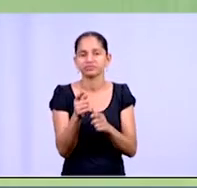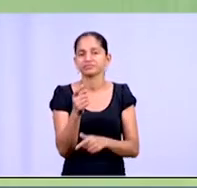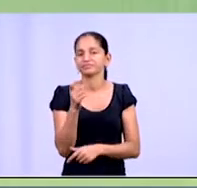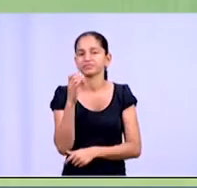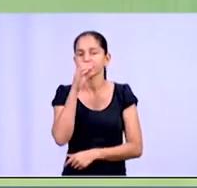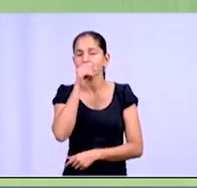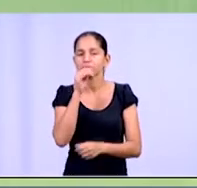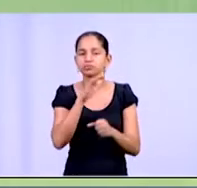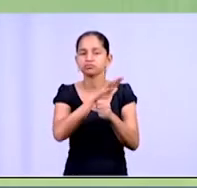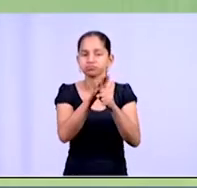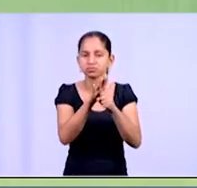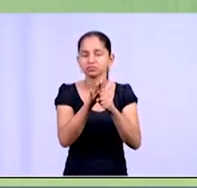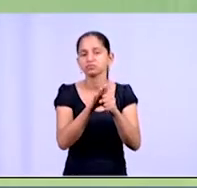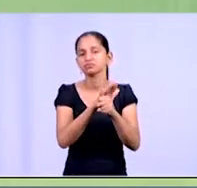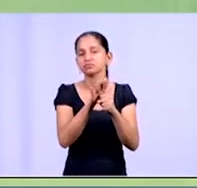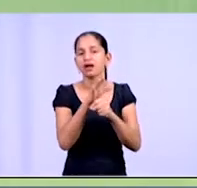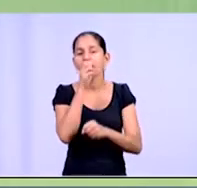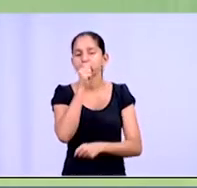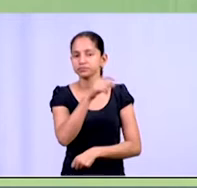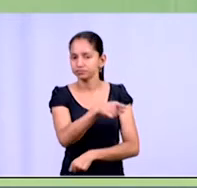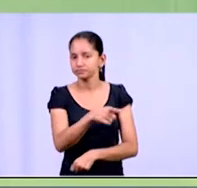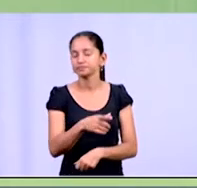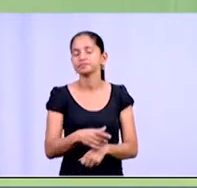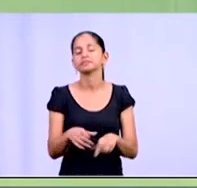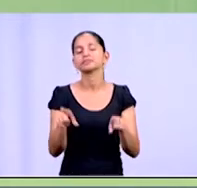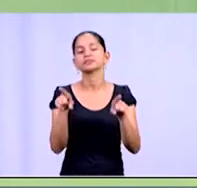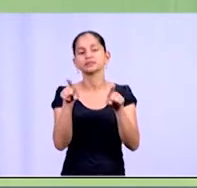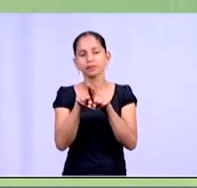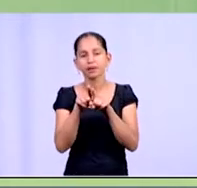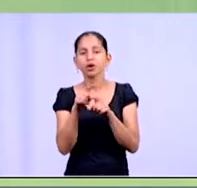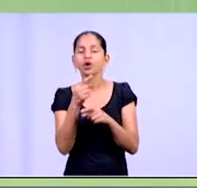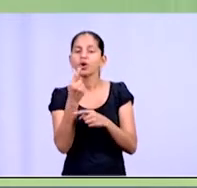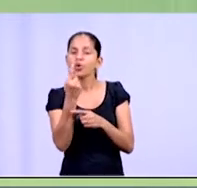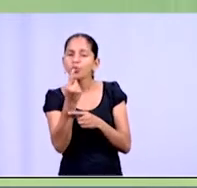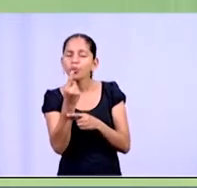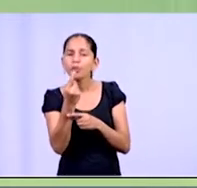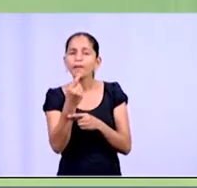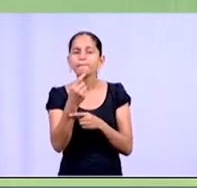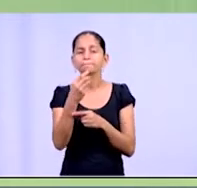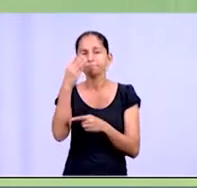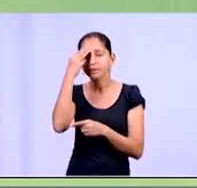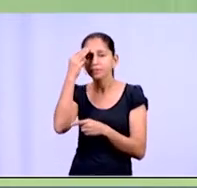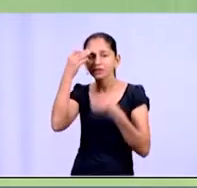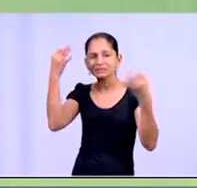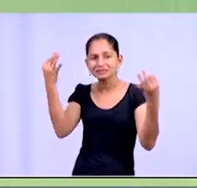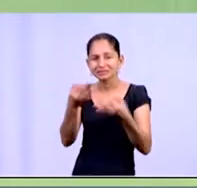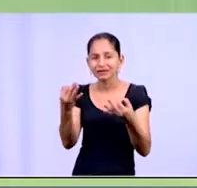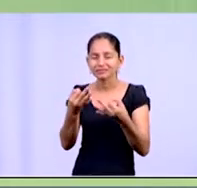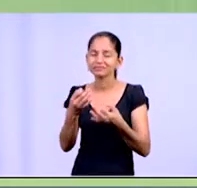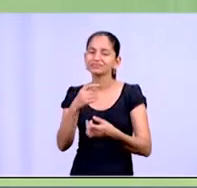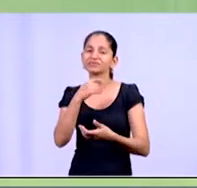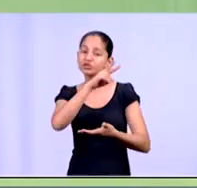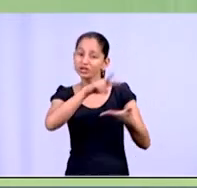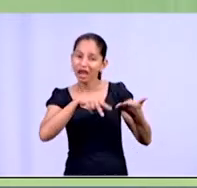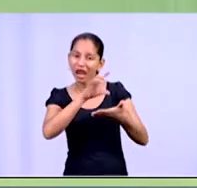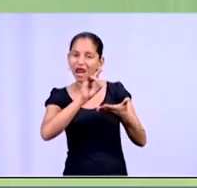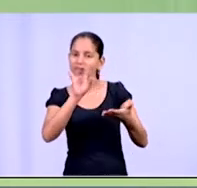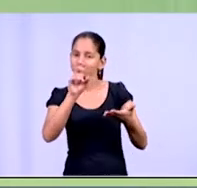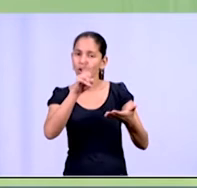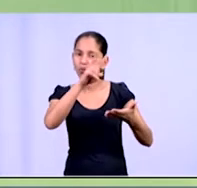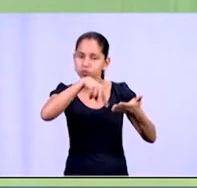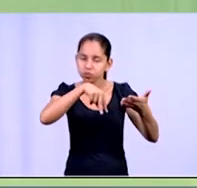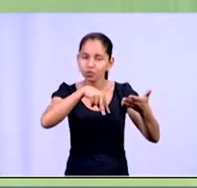Ele tinha uma unidade de processamento, ele tinha uma memória, de leitura, ele tinha uma